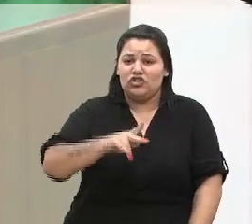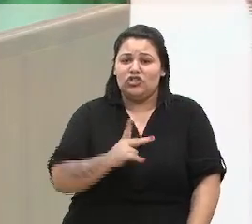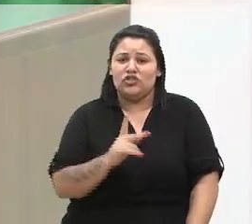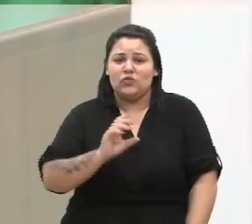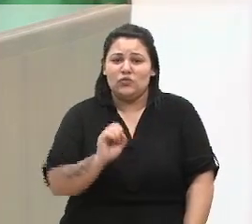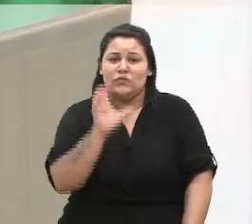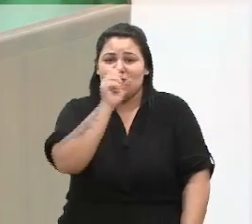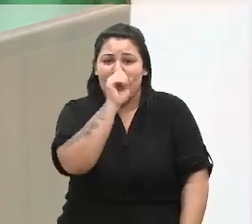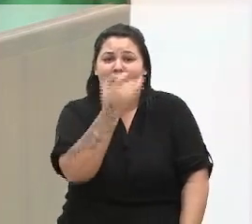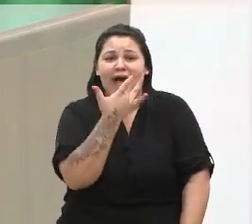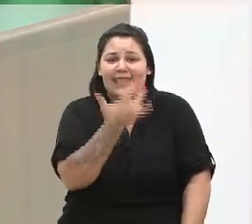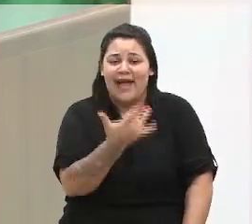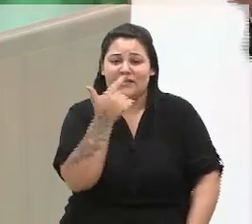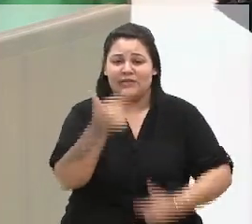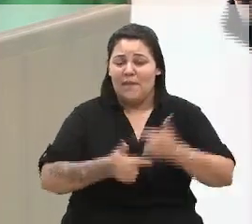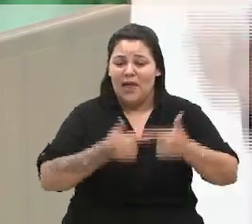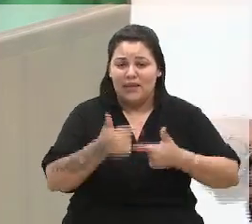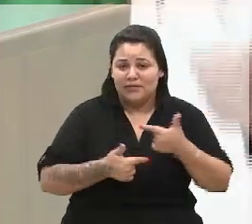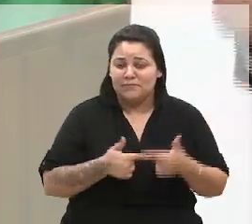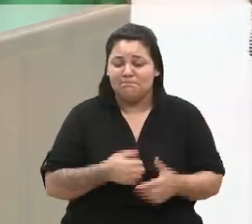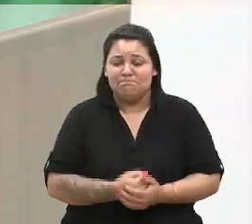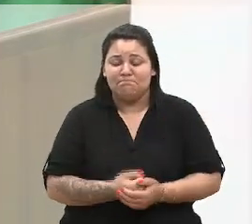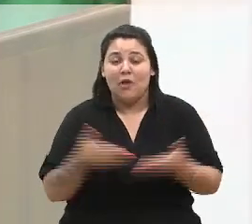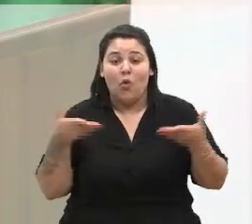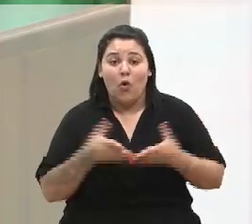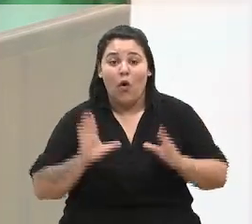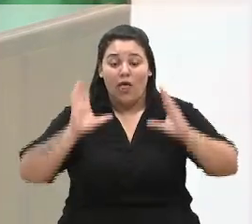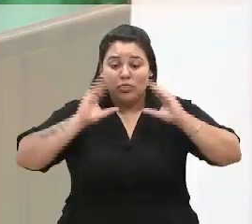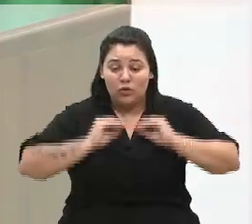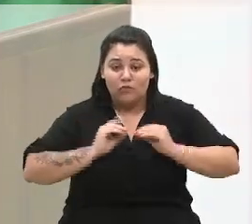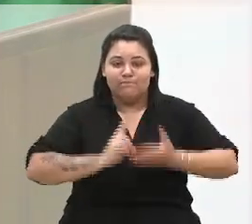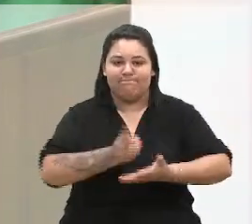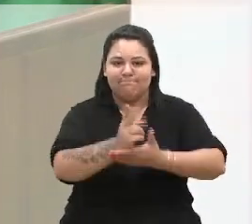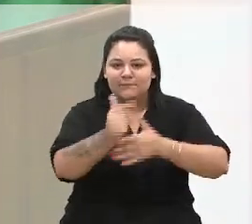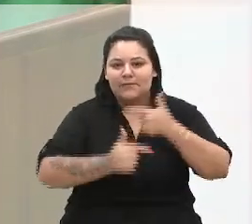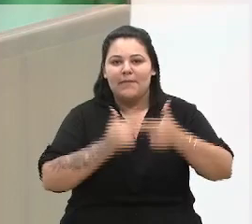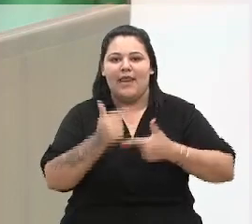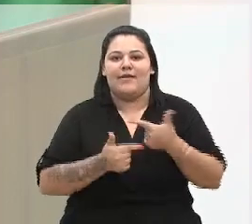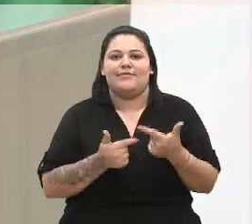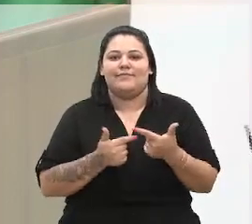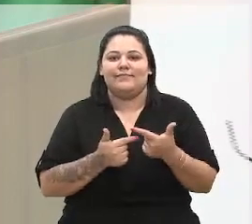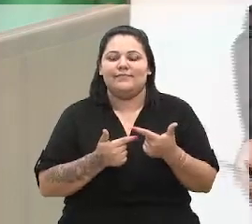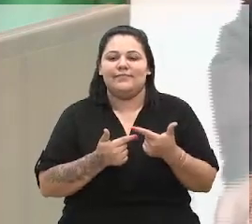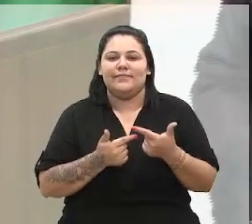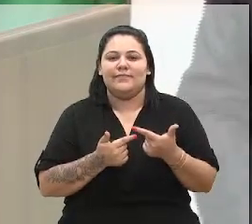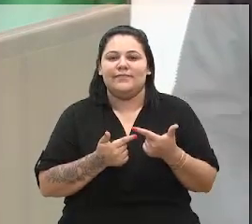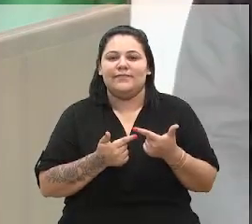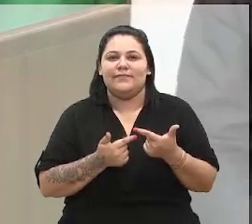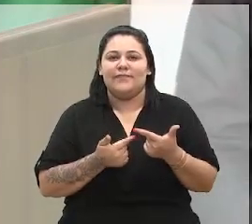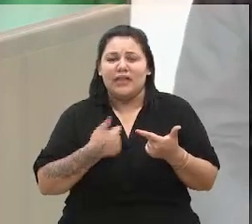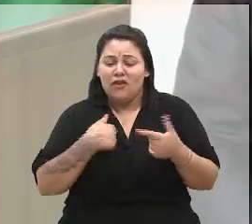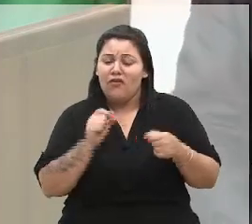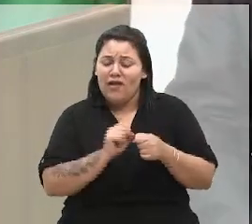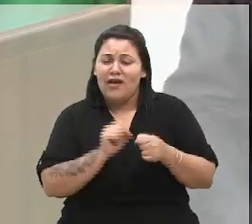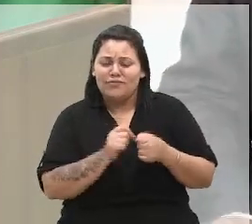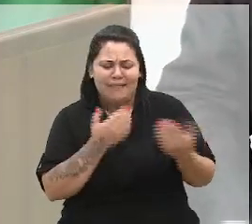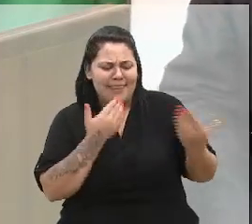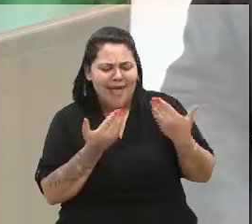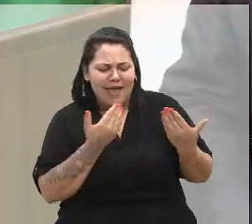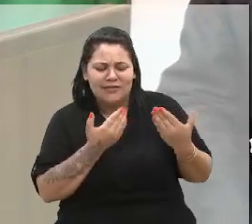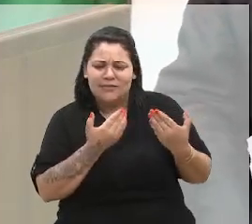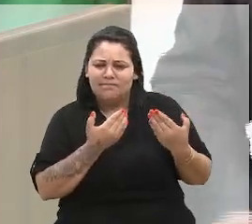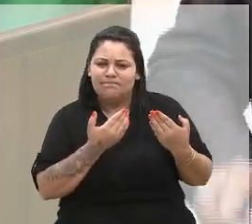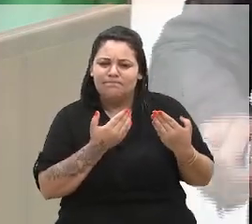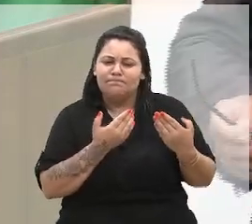tarde trabalhando, hoje de noite vai estar trabalhando. Então faço também uma avaliação positiva também